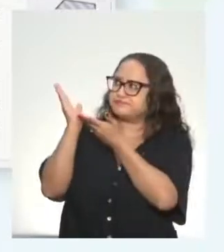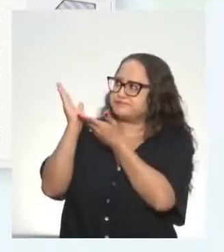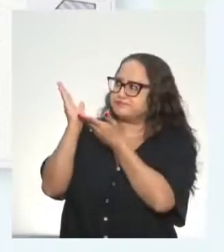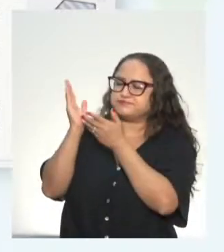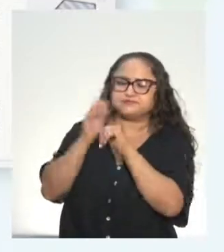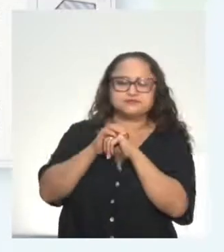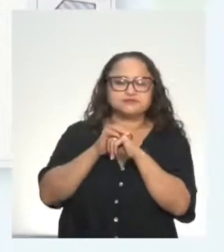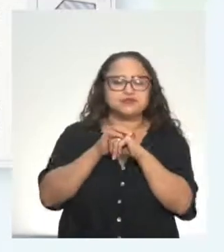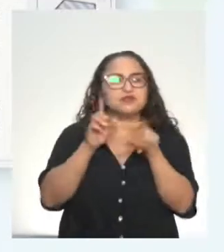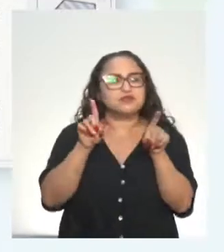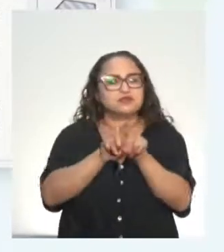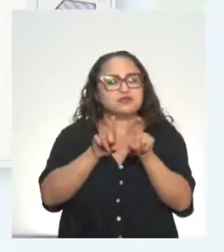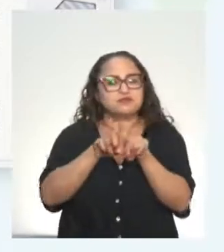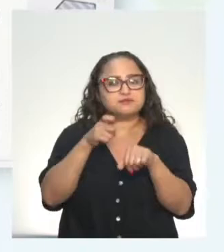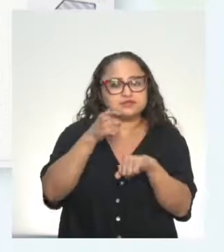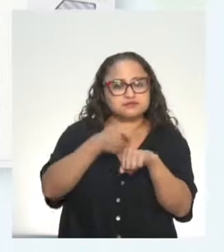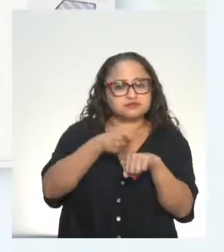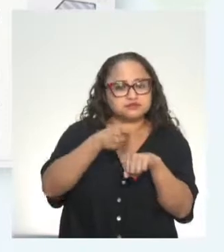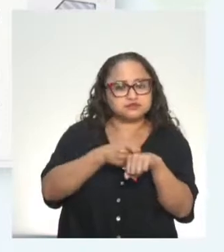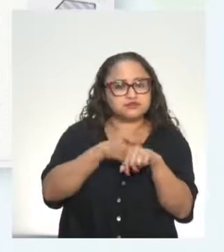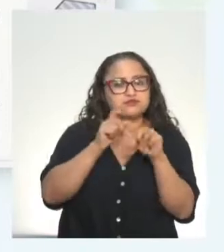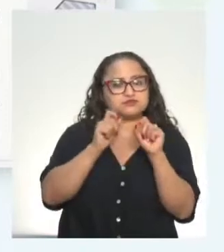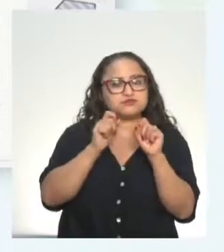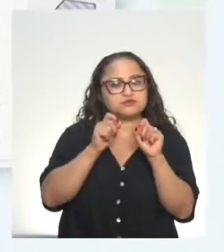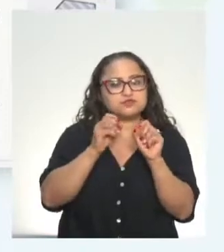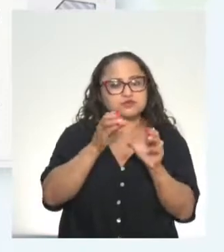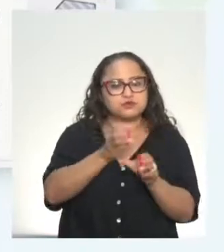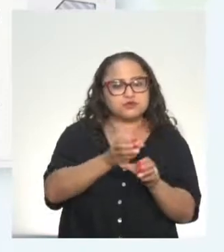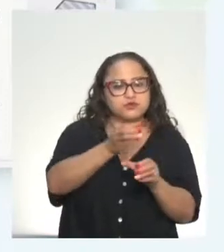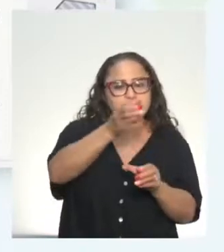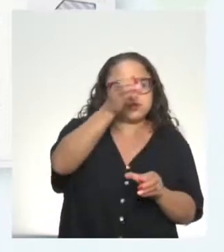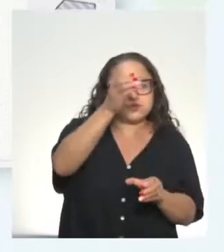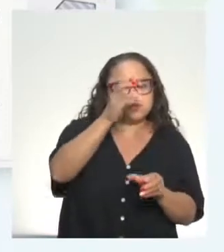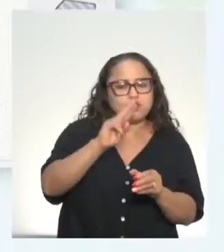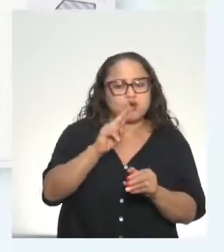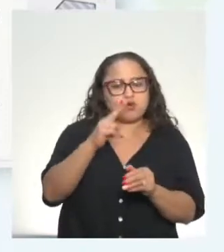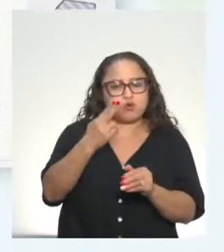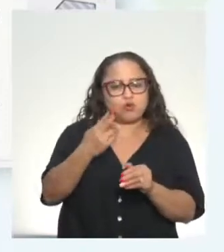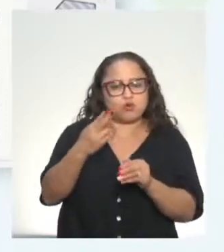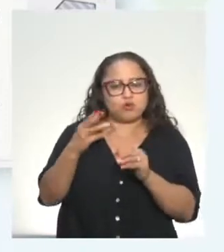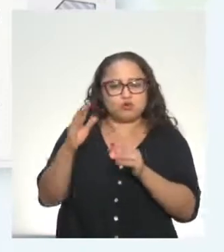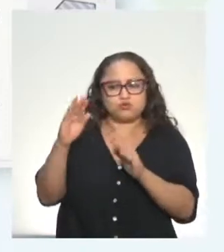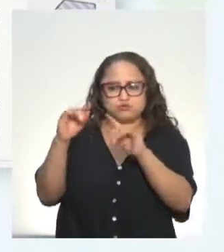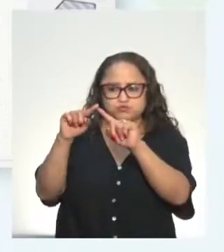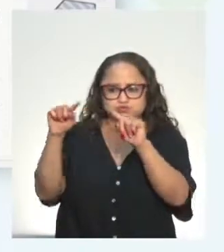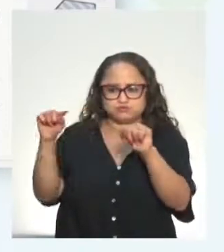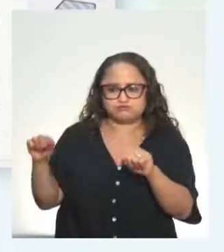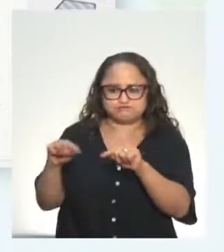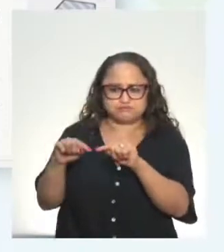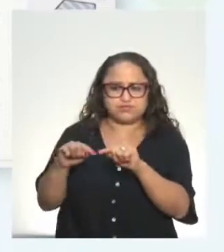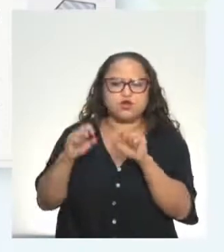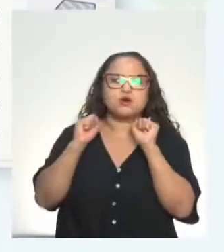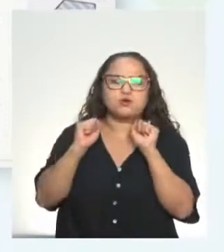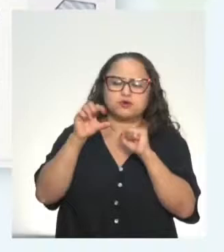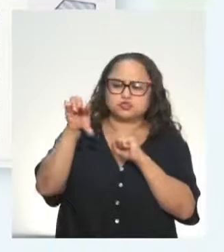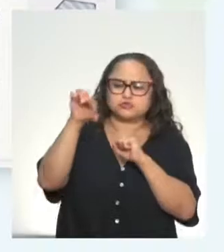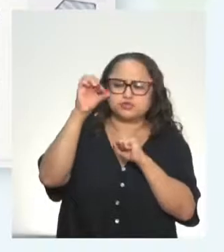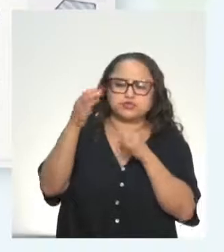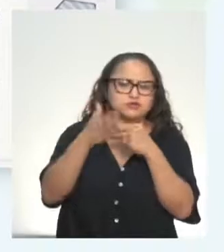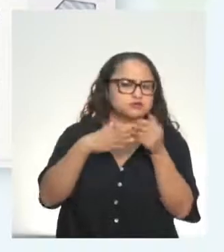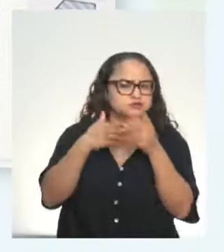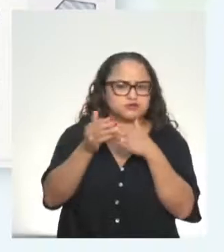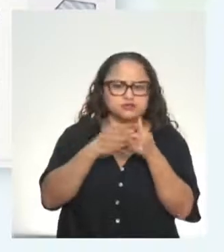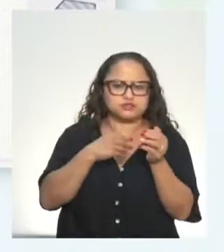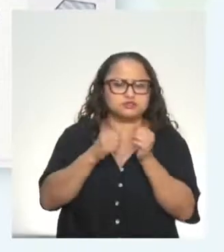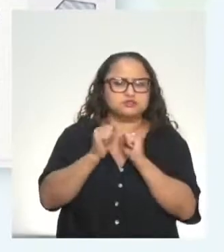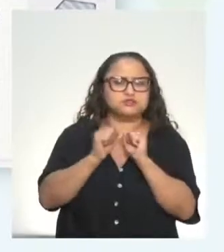orifício quanto em sólido, são a caixa e o cilindro. É porque são as duas mais utilizadas, né? Mas você pode pegar qualquer uma das outras peças